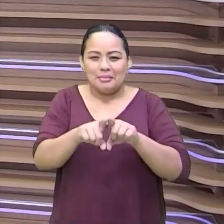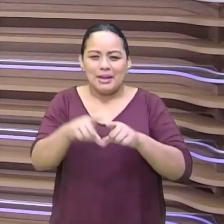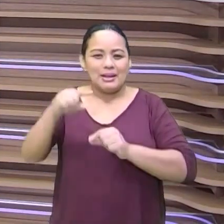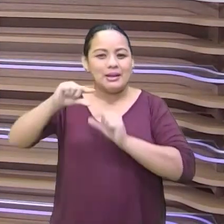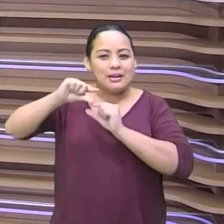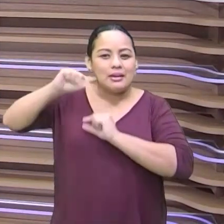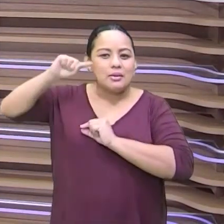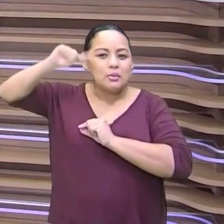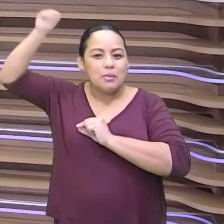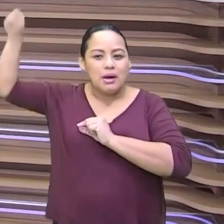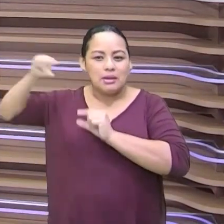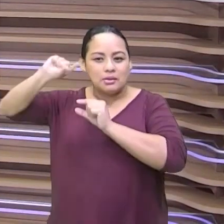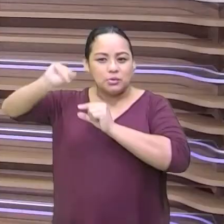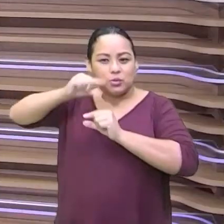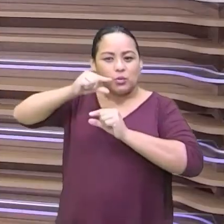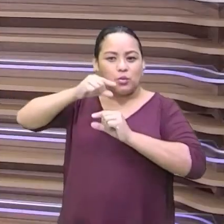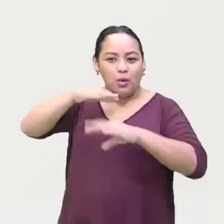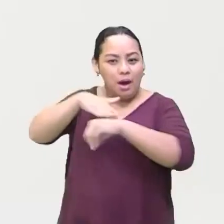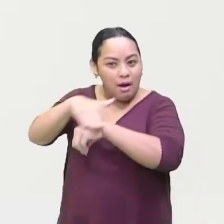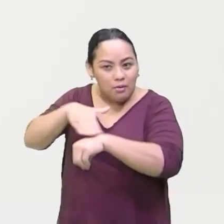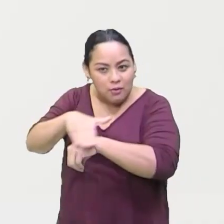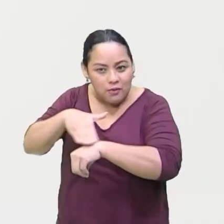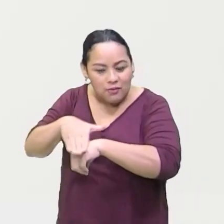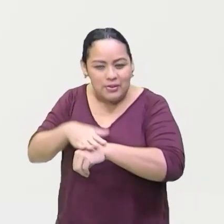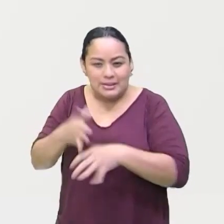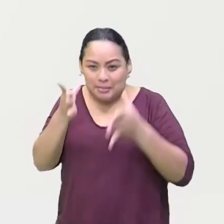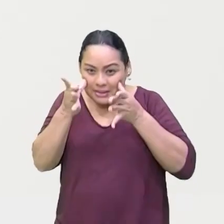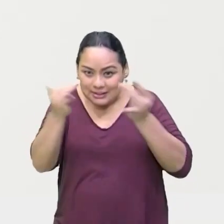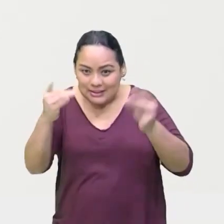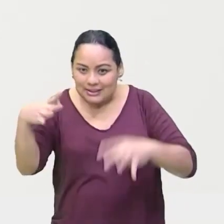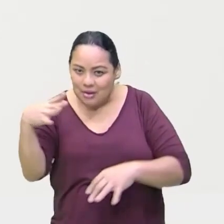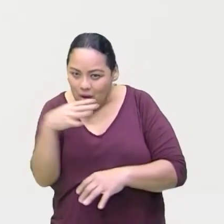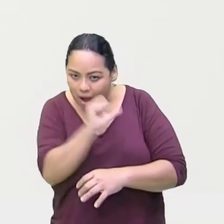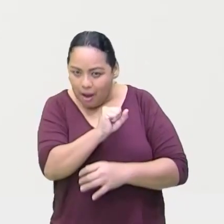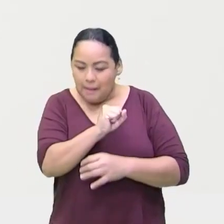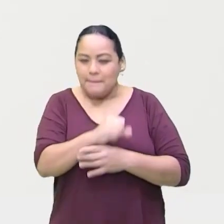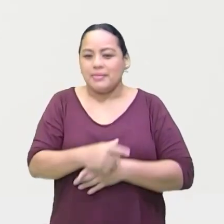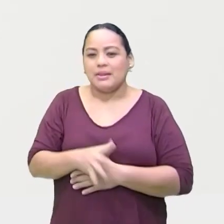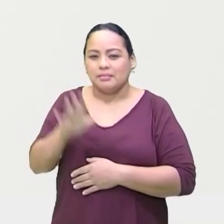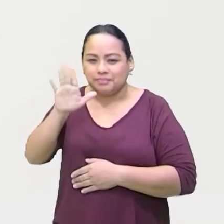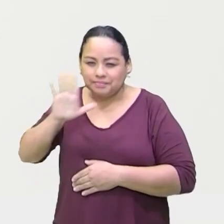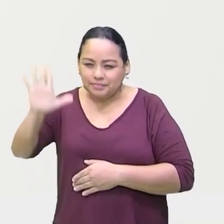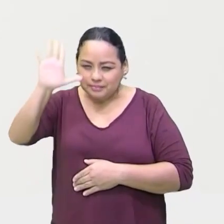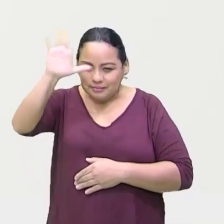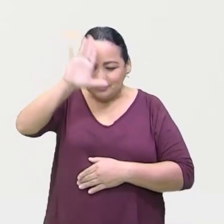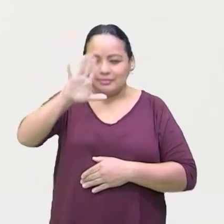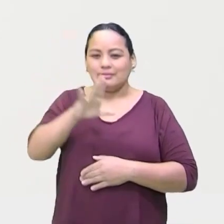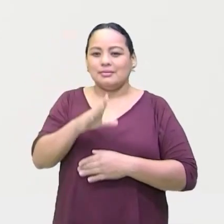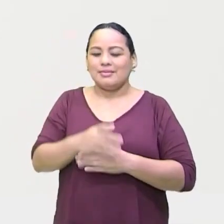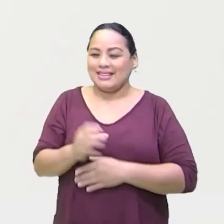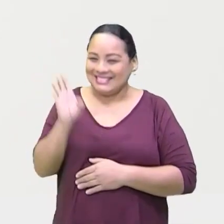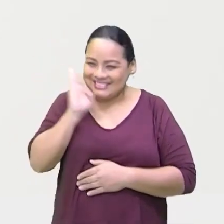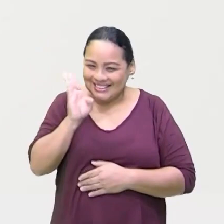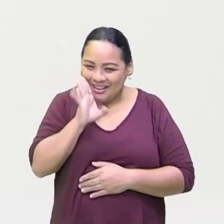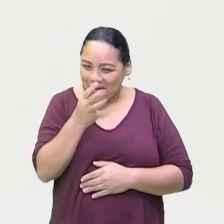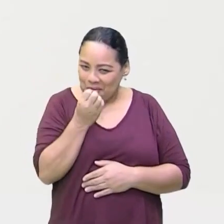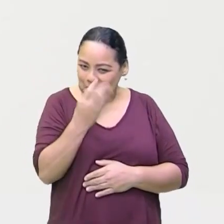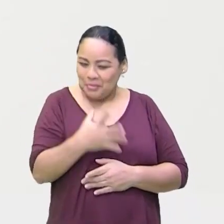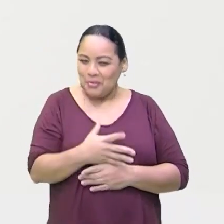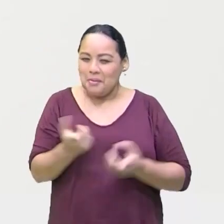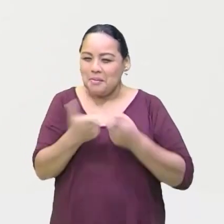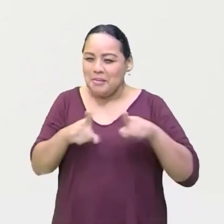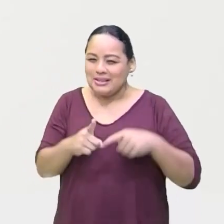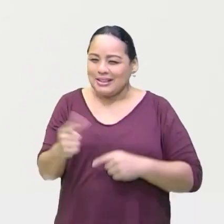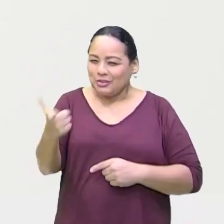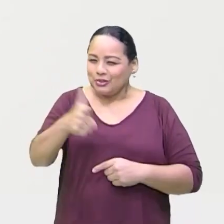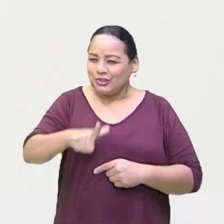balões, tá certo? Vamos prestar atenção aqui rapidinho. Olha só aqui as imagens, tá vendo? Muito bacana, né? Mas vamos